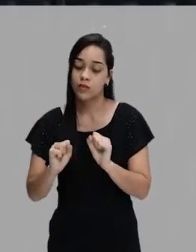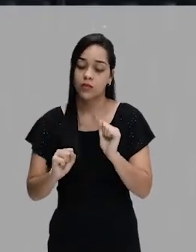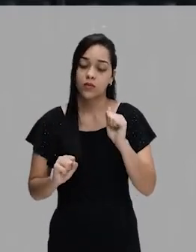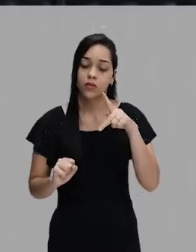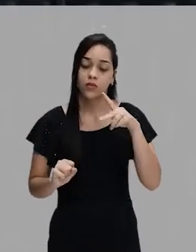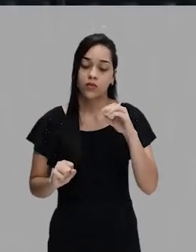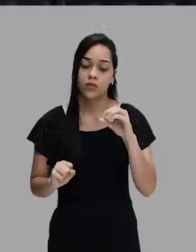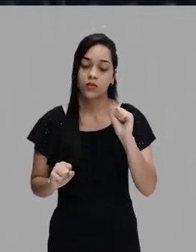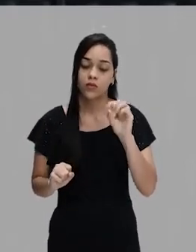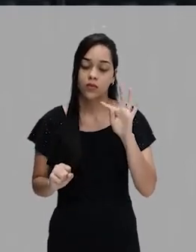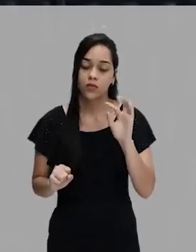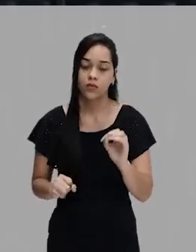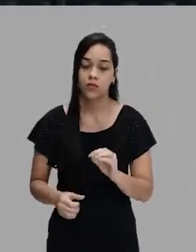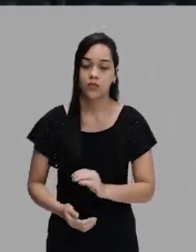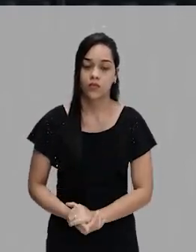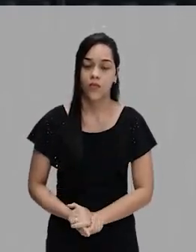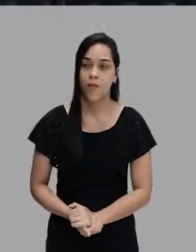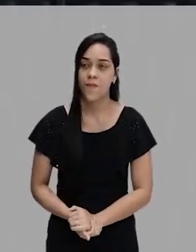tá bom?